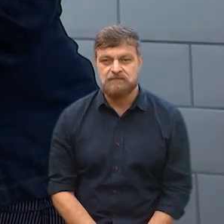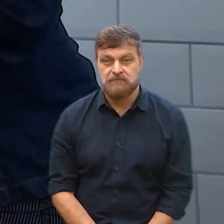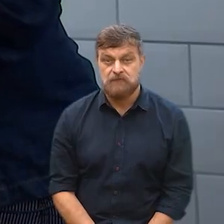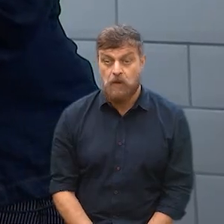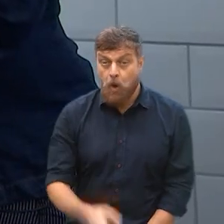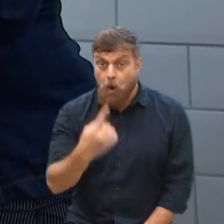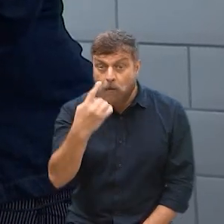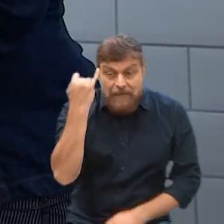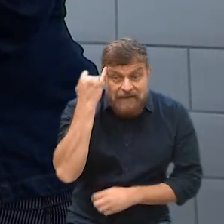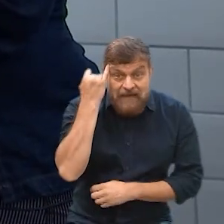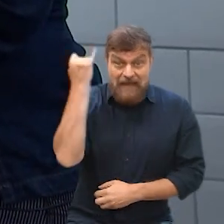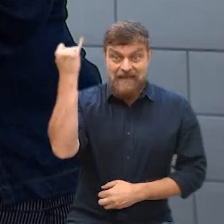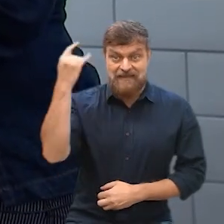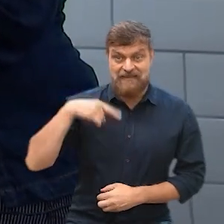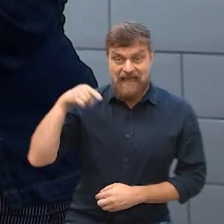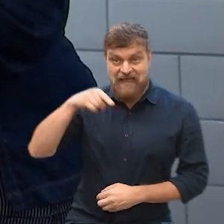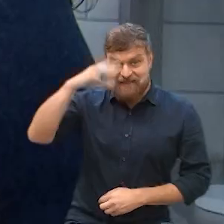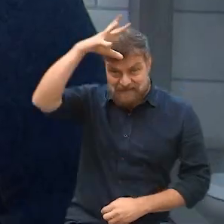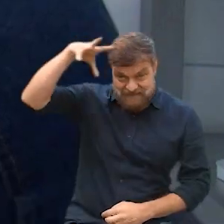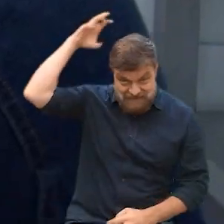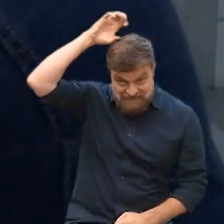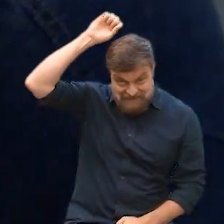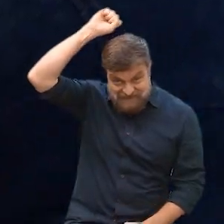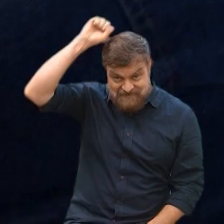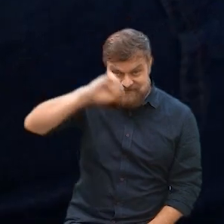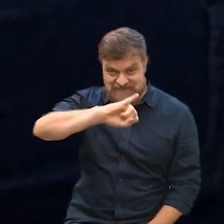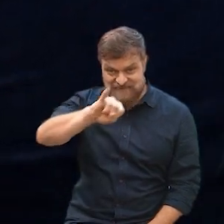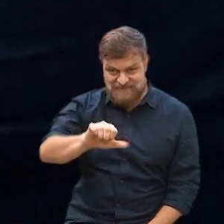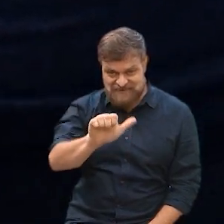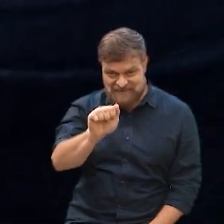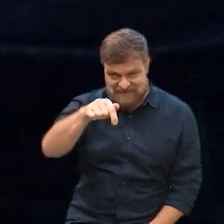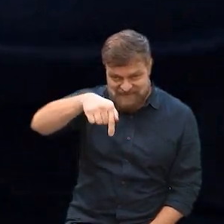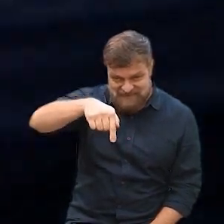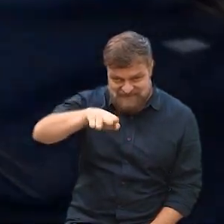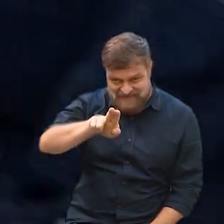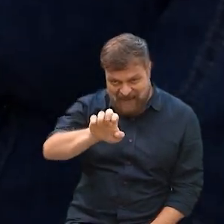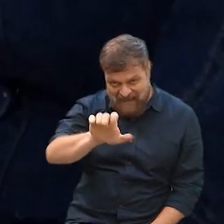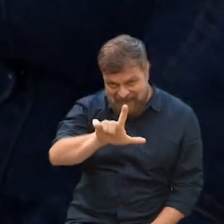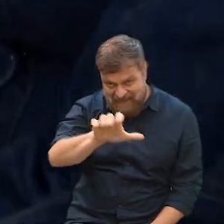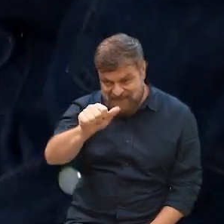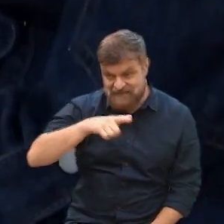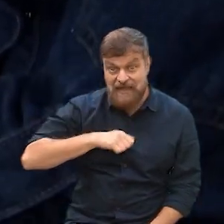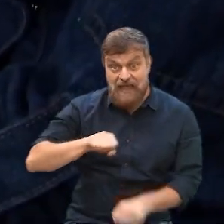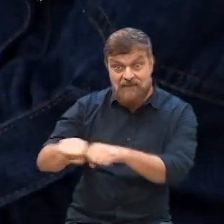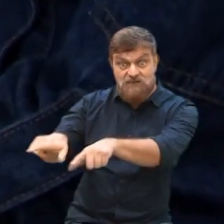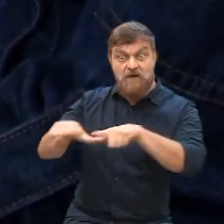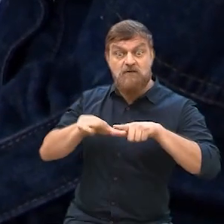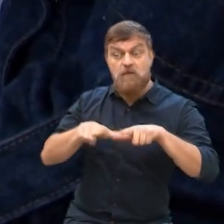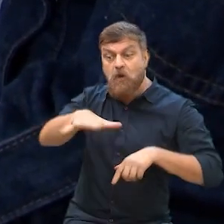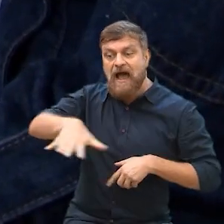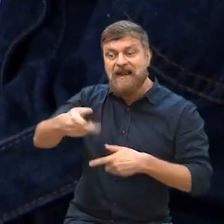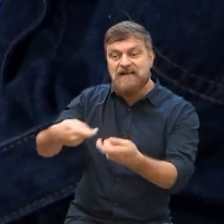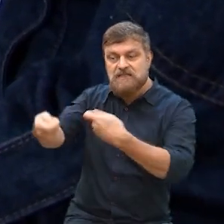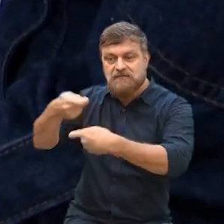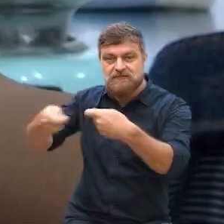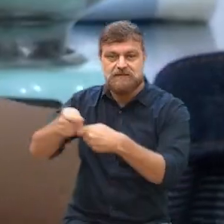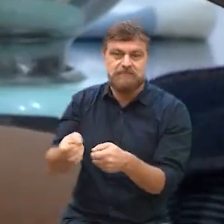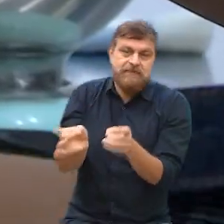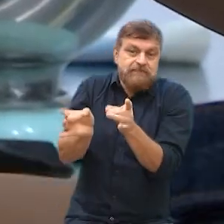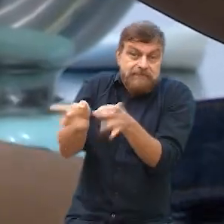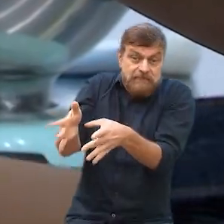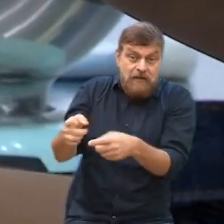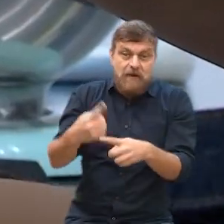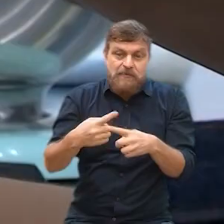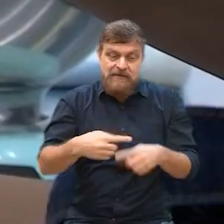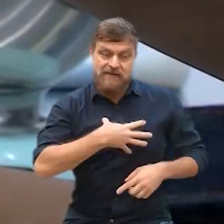Uma dessas ideias é da Jaqueline, formada em administração, que deixou o mercado de trabalho para se dedicar aos filhos.